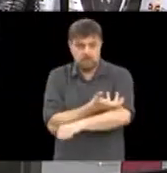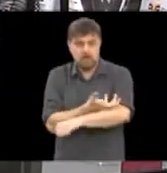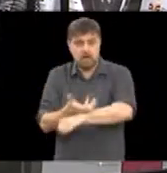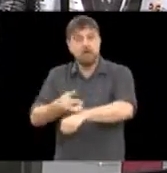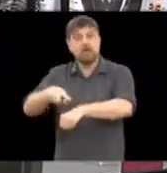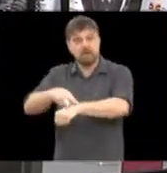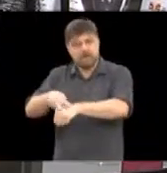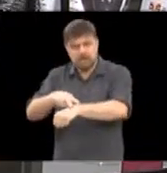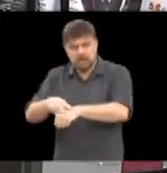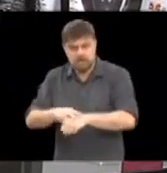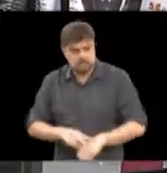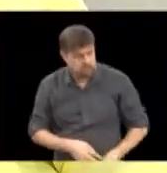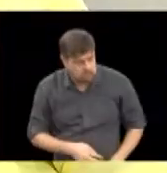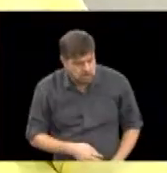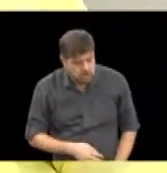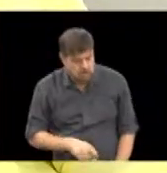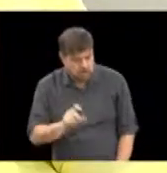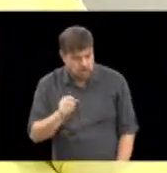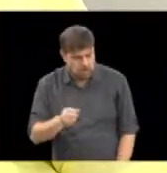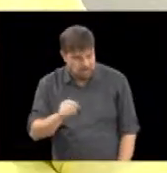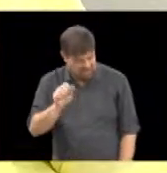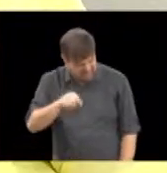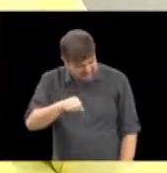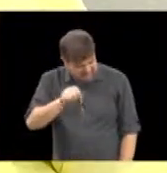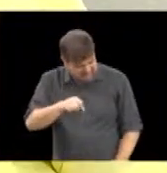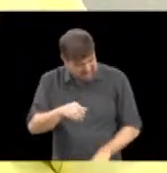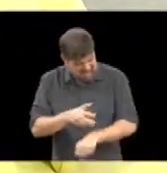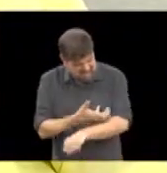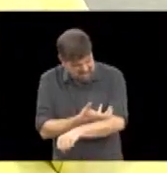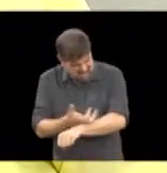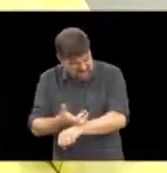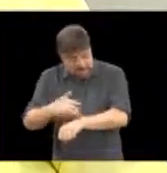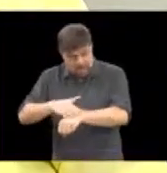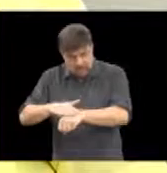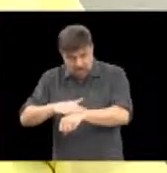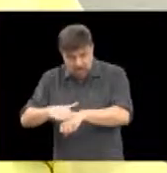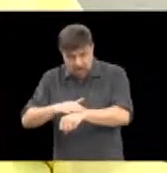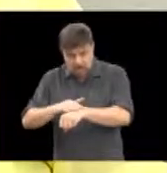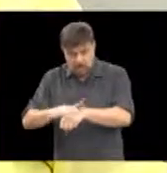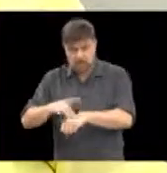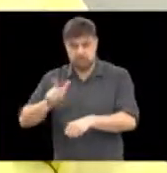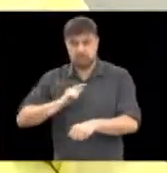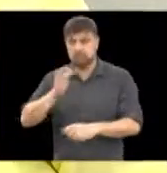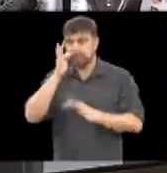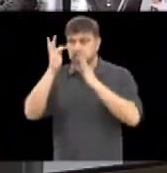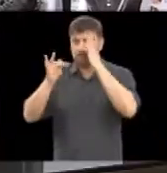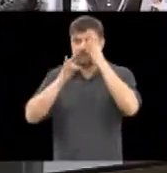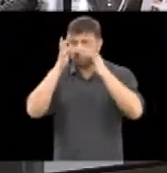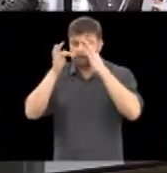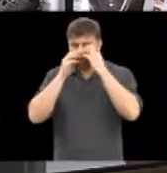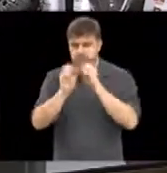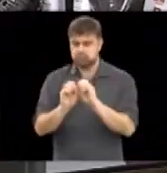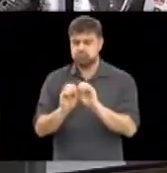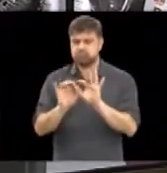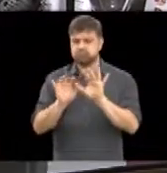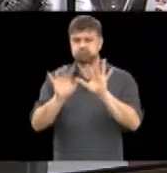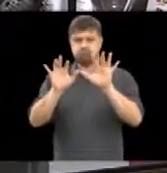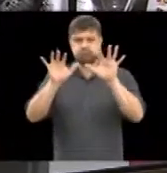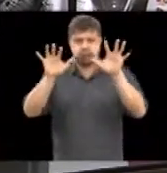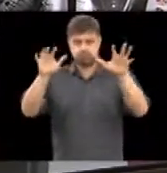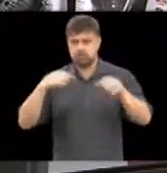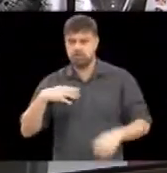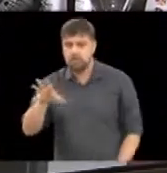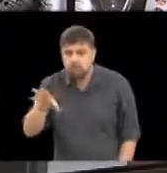grama, gramínea. Então, até pela grama a gente tem. Então, Na época de polinização, a gente vê